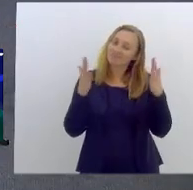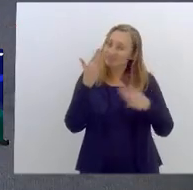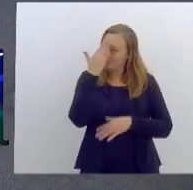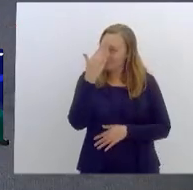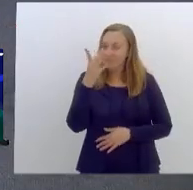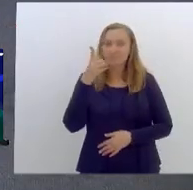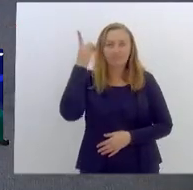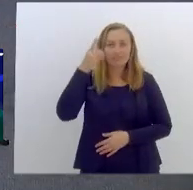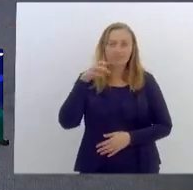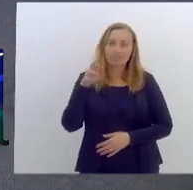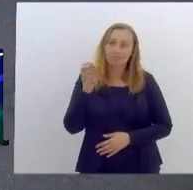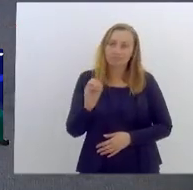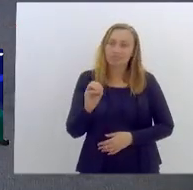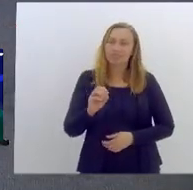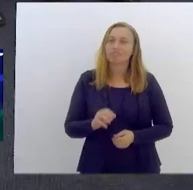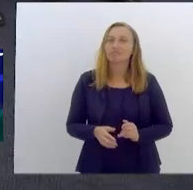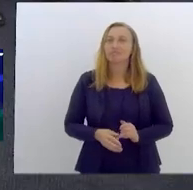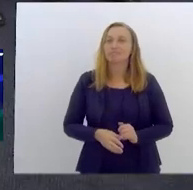Obrigada, deputado Bruno Dauari,